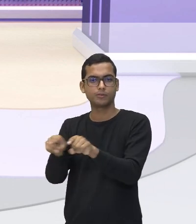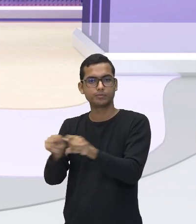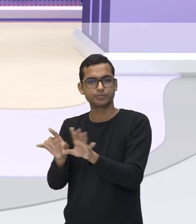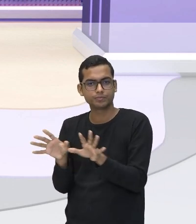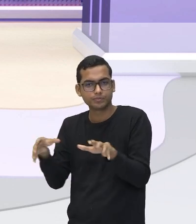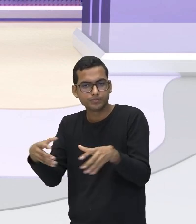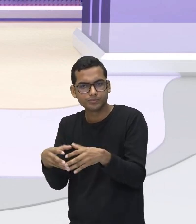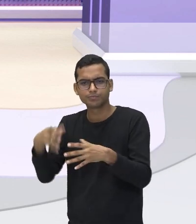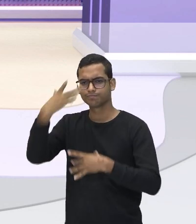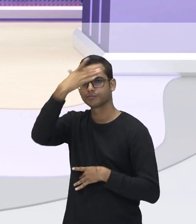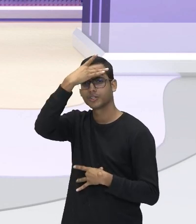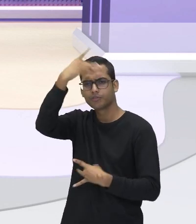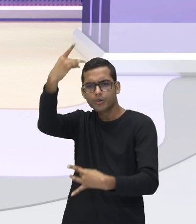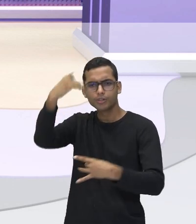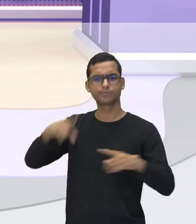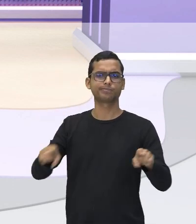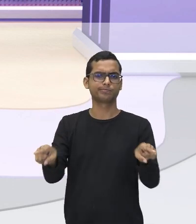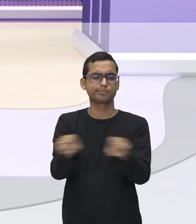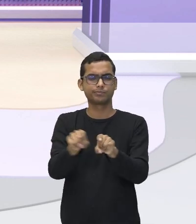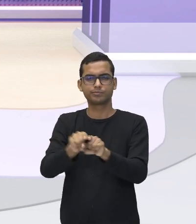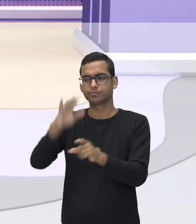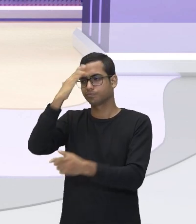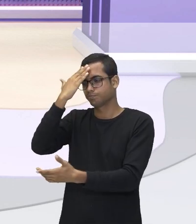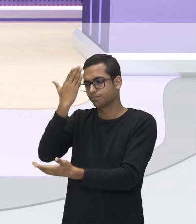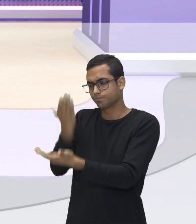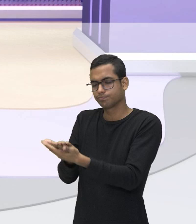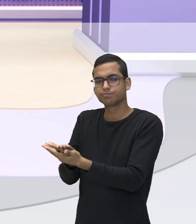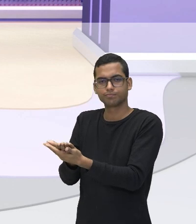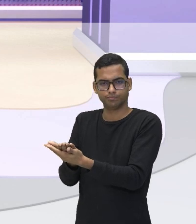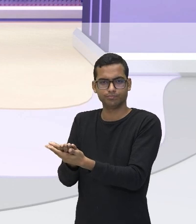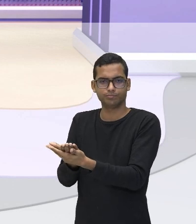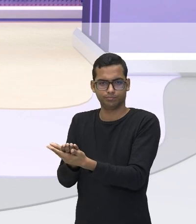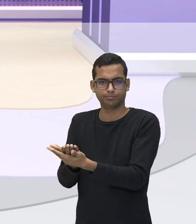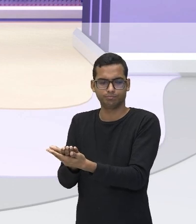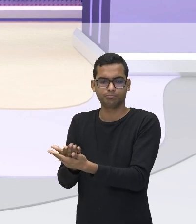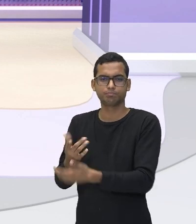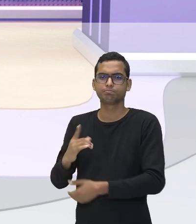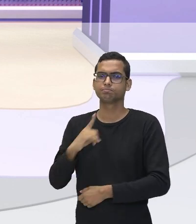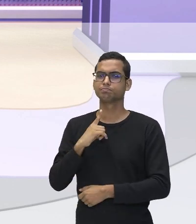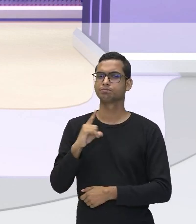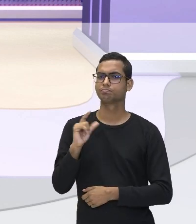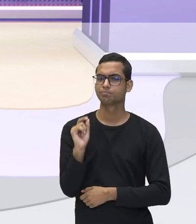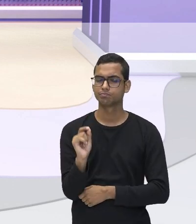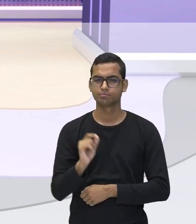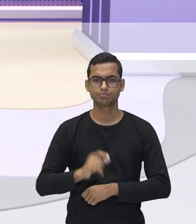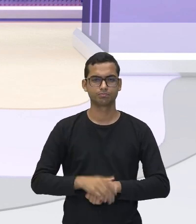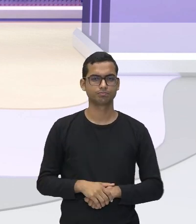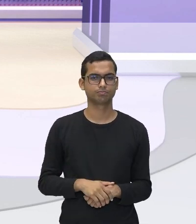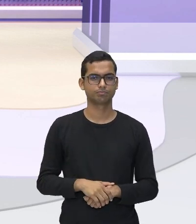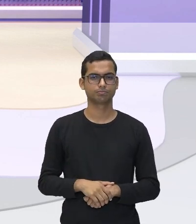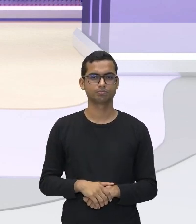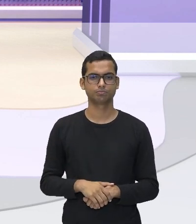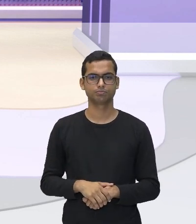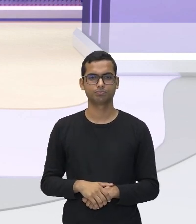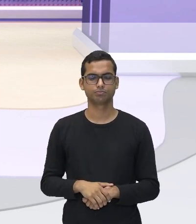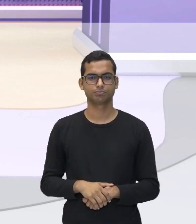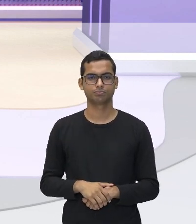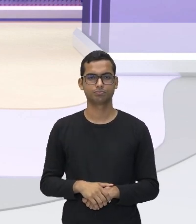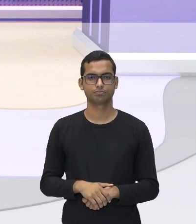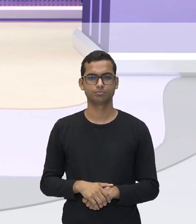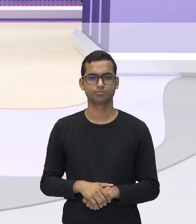sua fé, por meio da sua crença, tem a forma que aquele povo tem